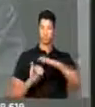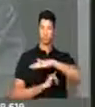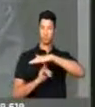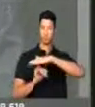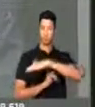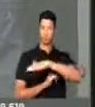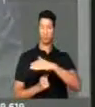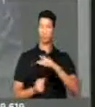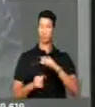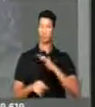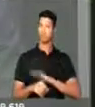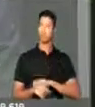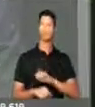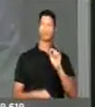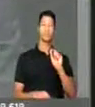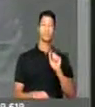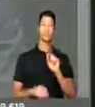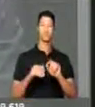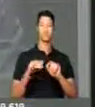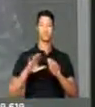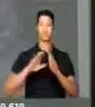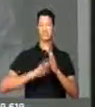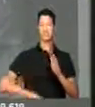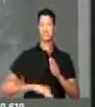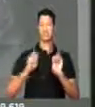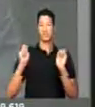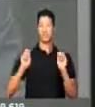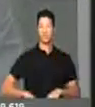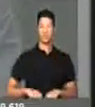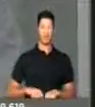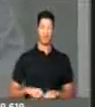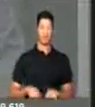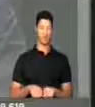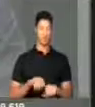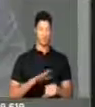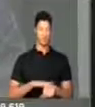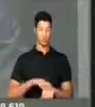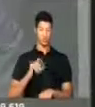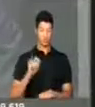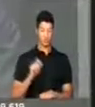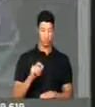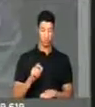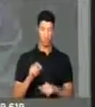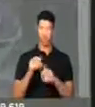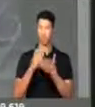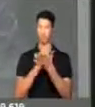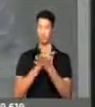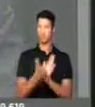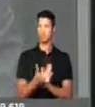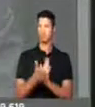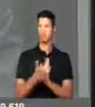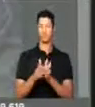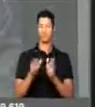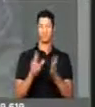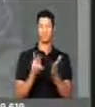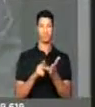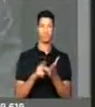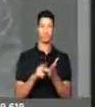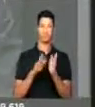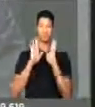instituição, desse tempo em que se sequestrou a competência, desse tempo em que se aniquilou as